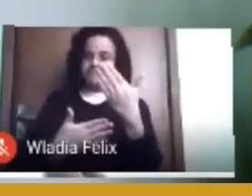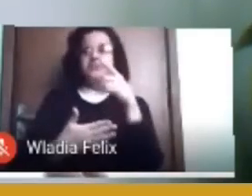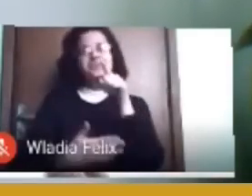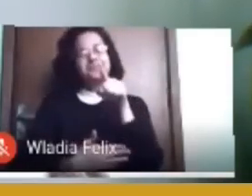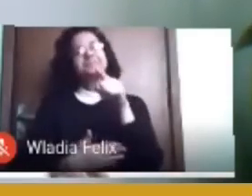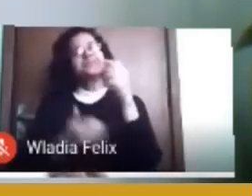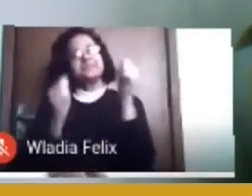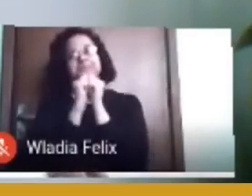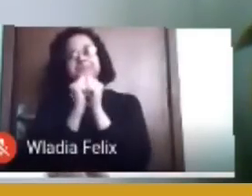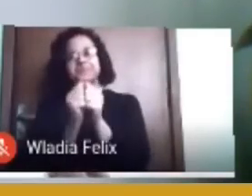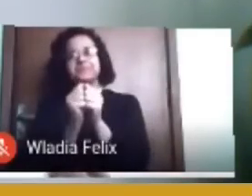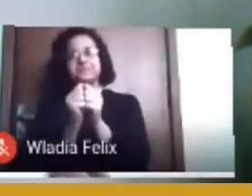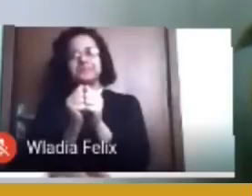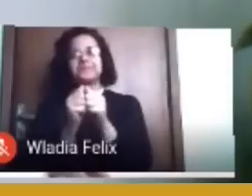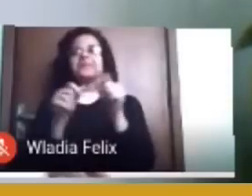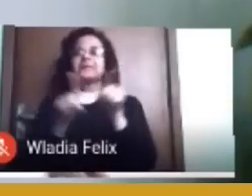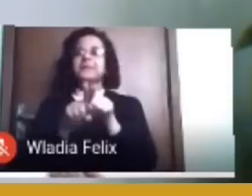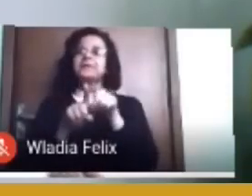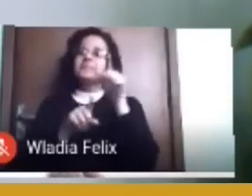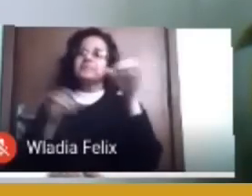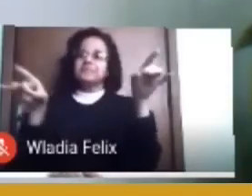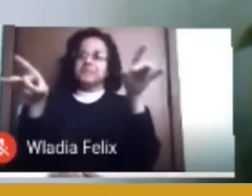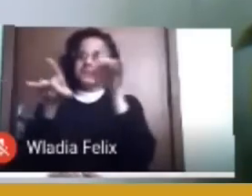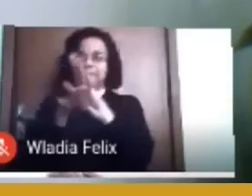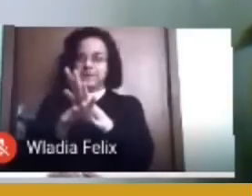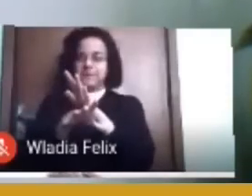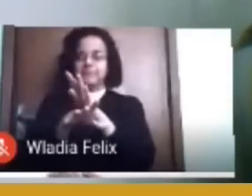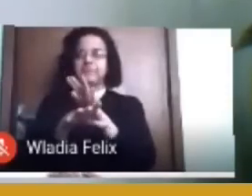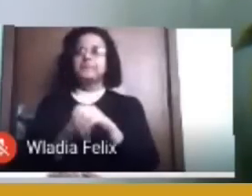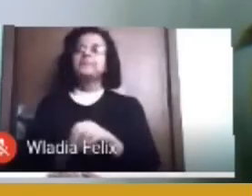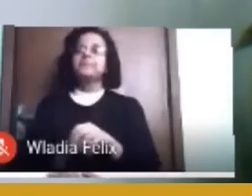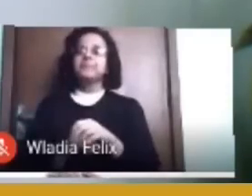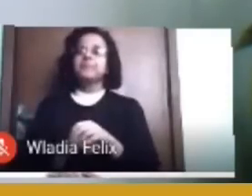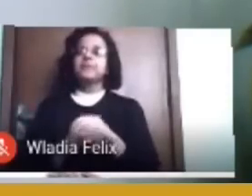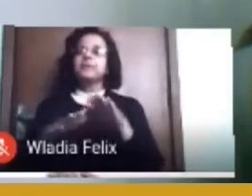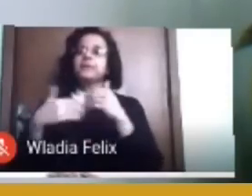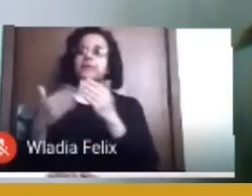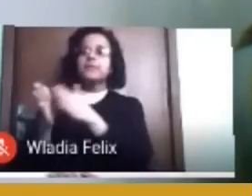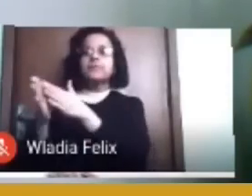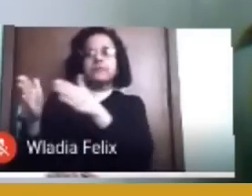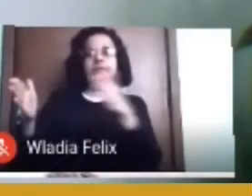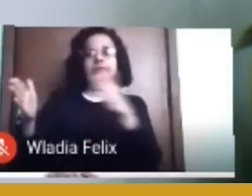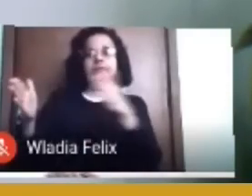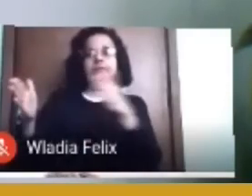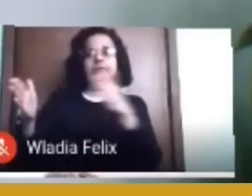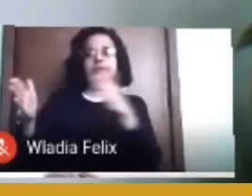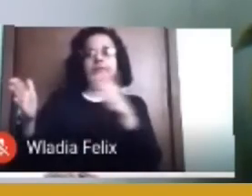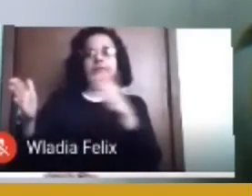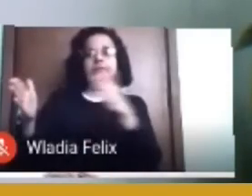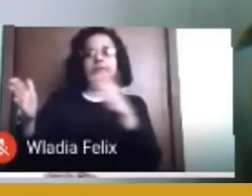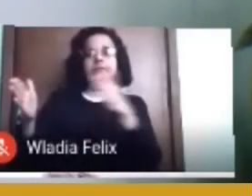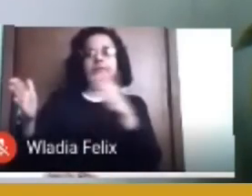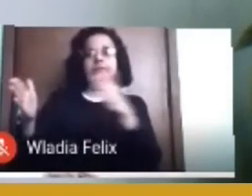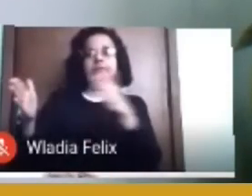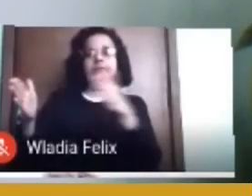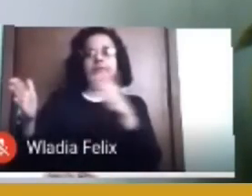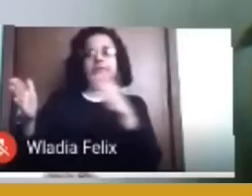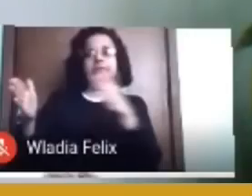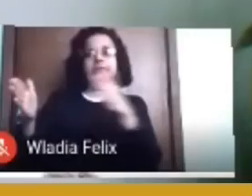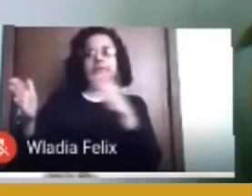gente consiga ter melhores resultados, melhores números no futuro. Sendo assim, vou deixar essa